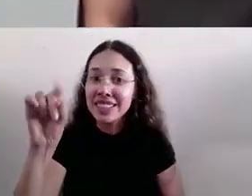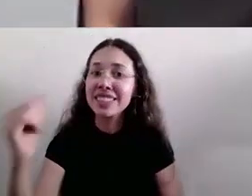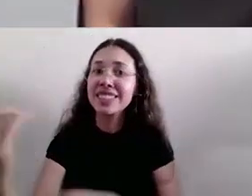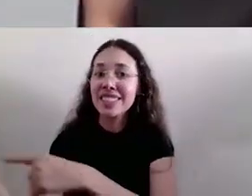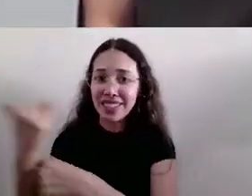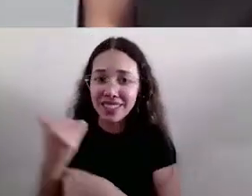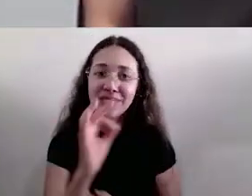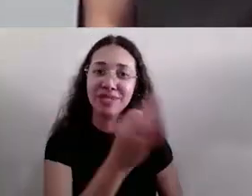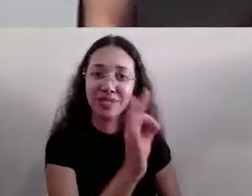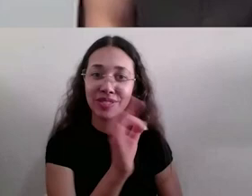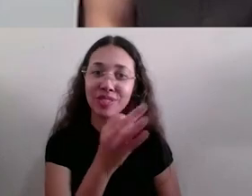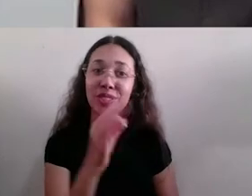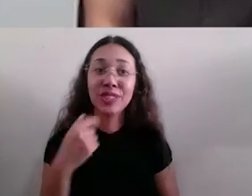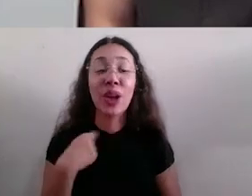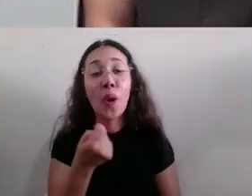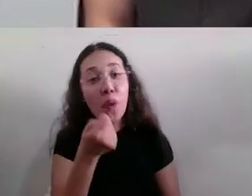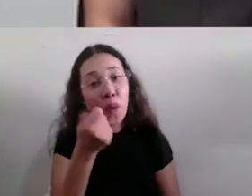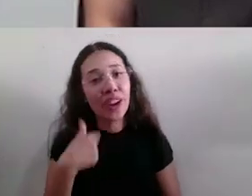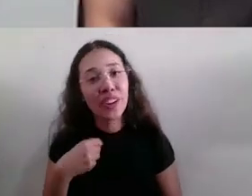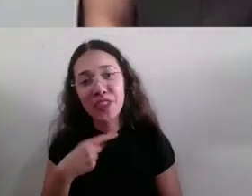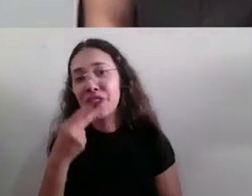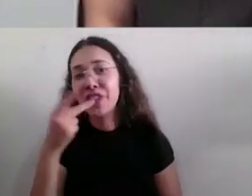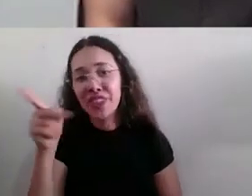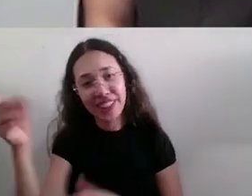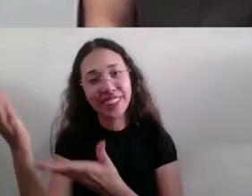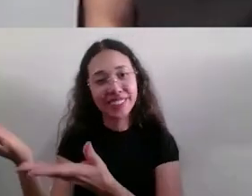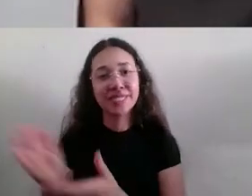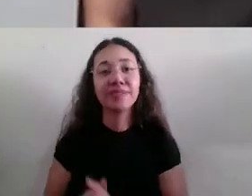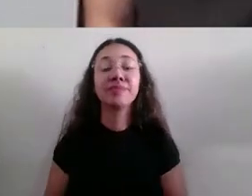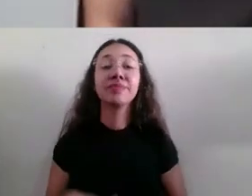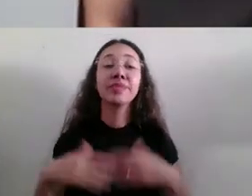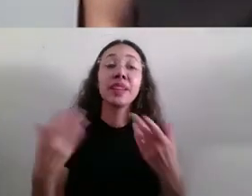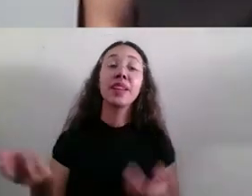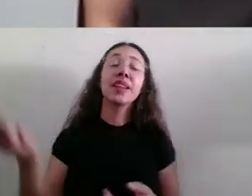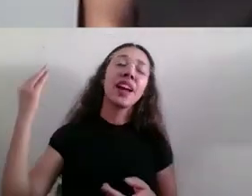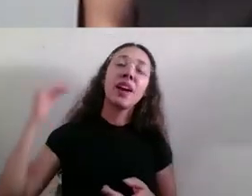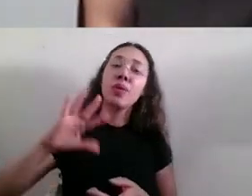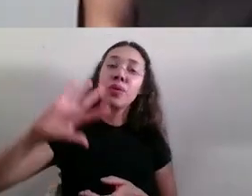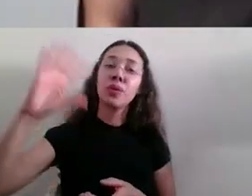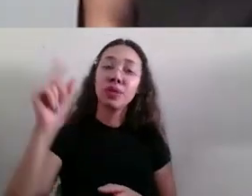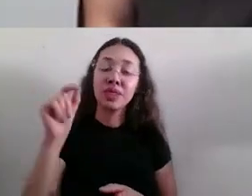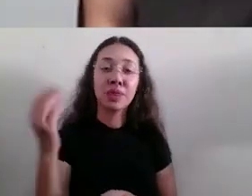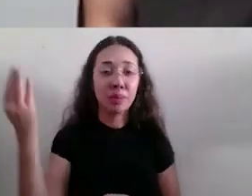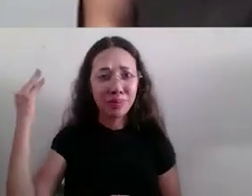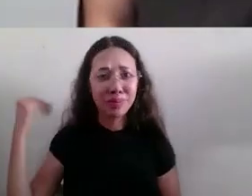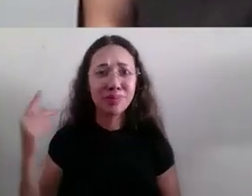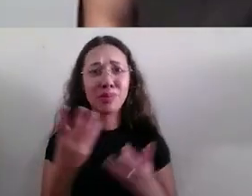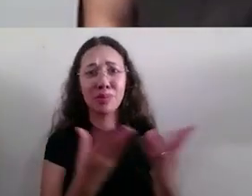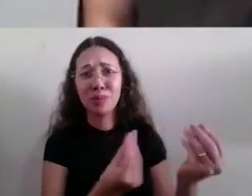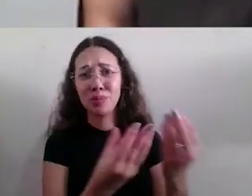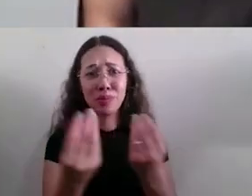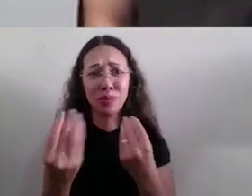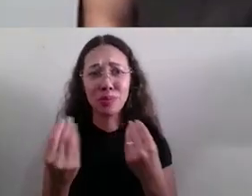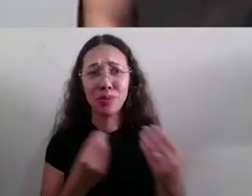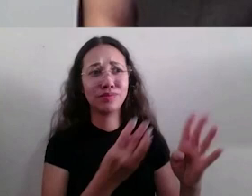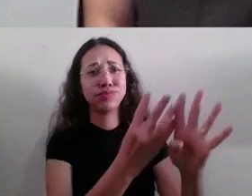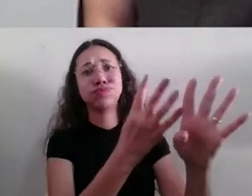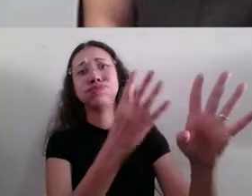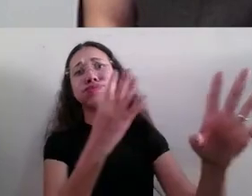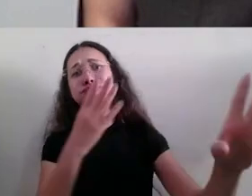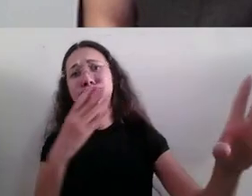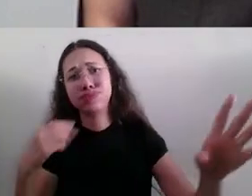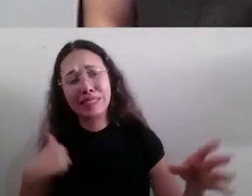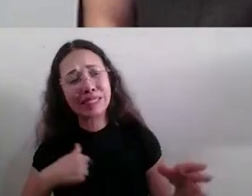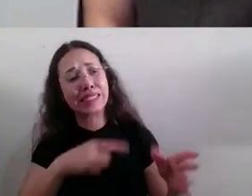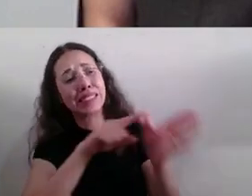por isso que eu já ia fazer menção a ela. Porque o que acontece? Nesse dia nós estávamos com todas as audiências, não, todas as perícias marcadas para